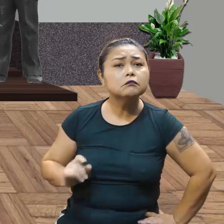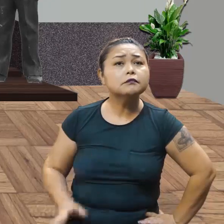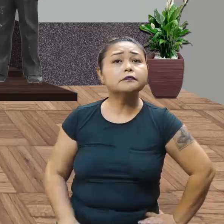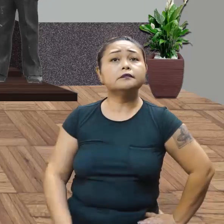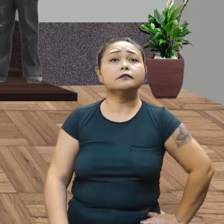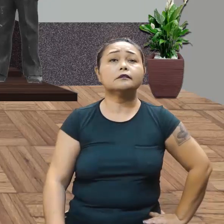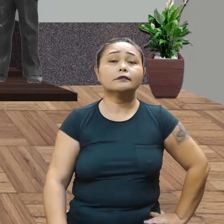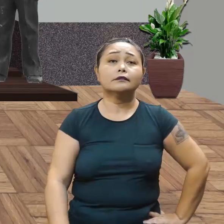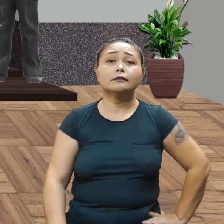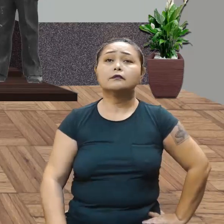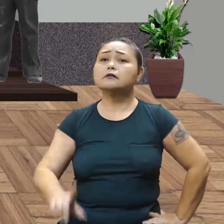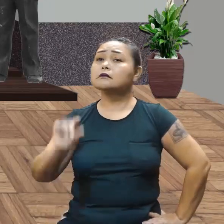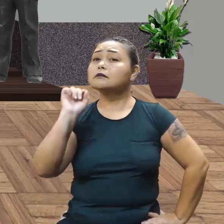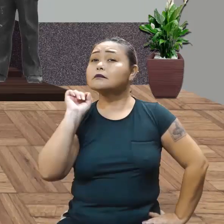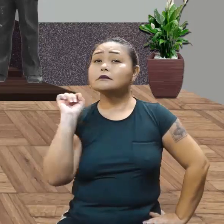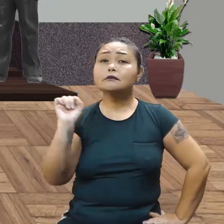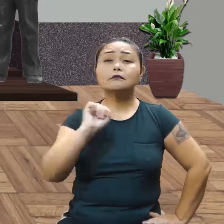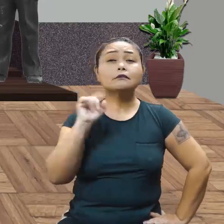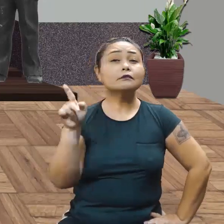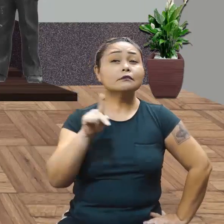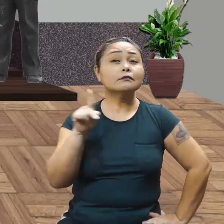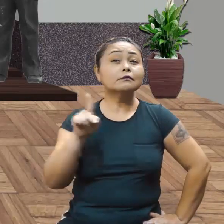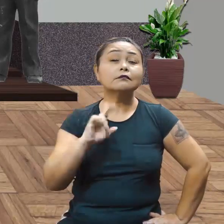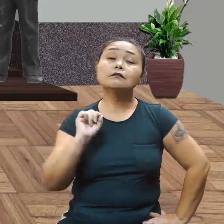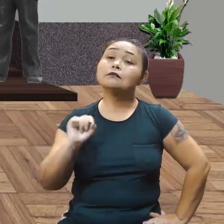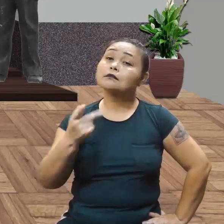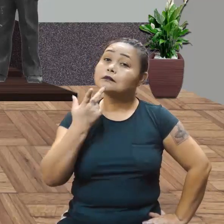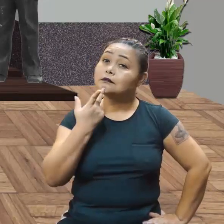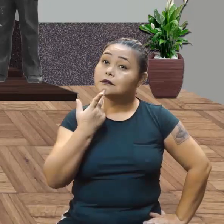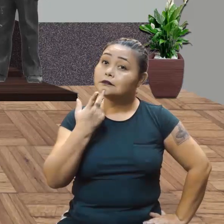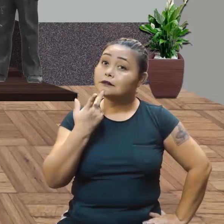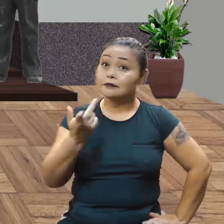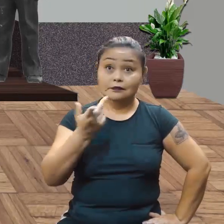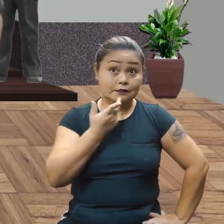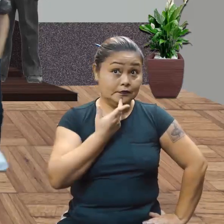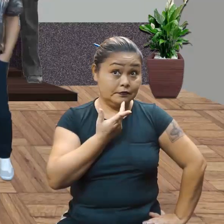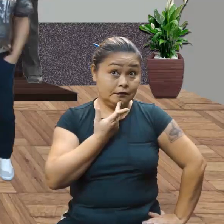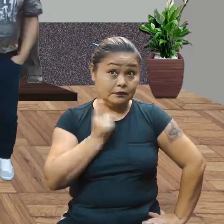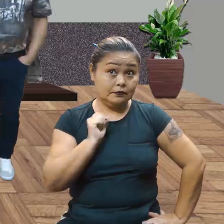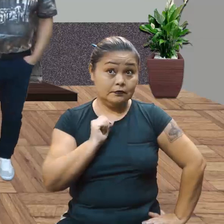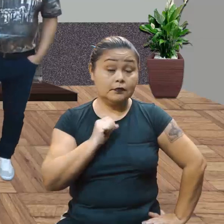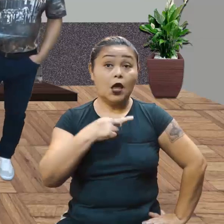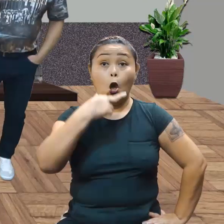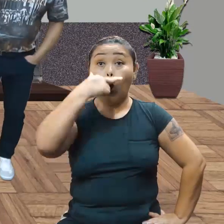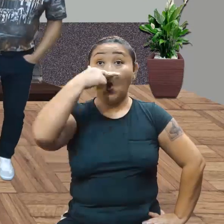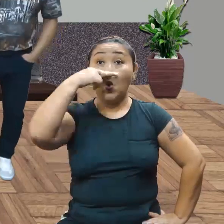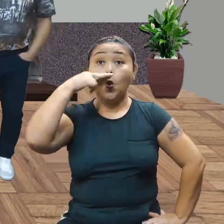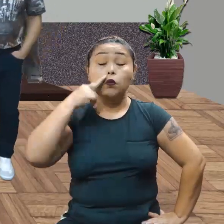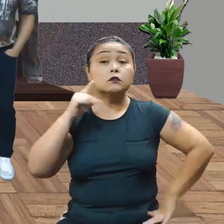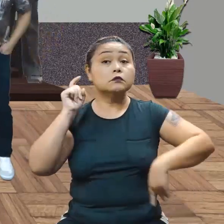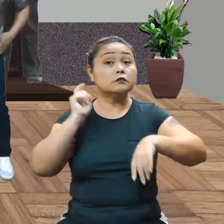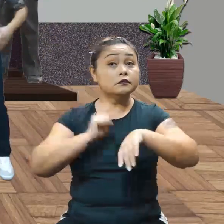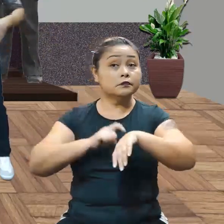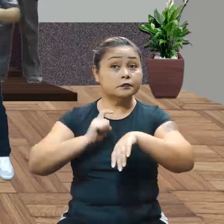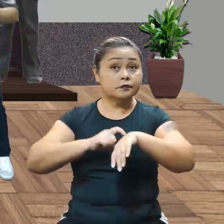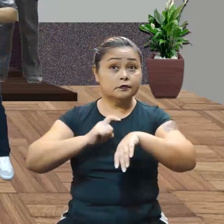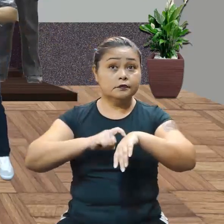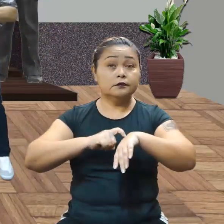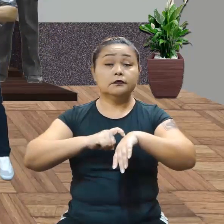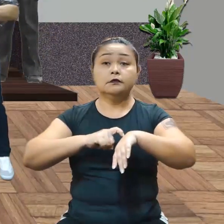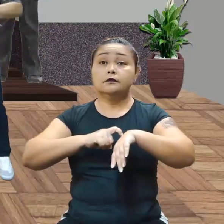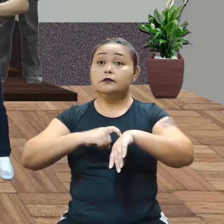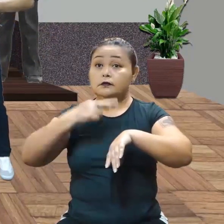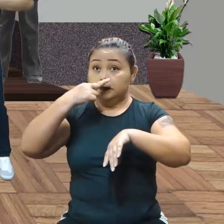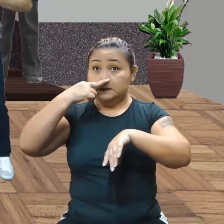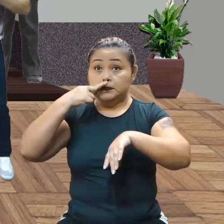Tá? De que o professor está falando? Ele está falando que Rondon, nesse momento aí,